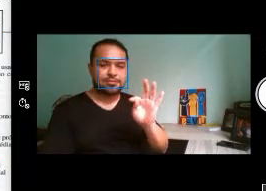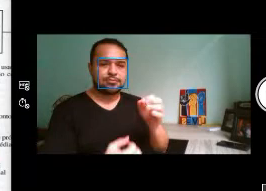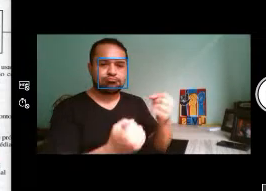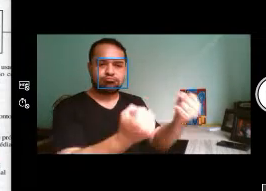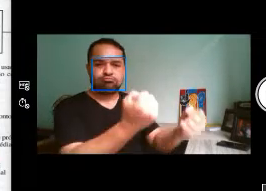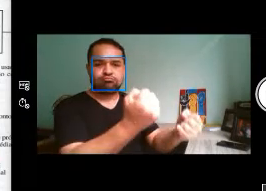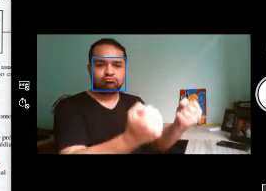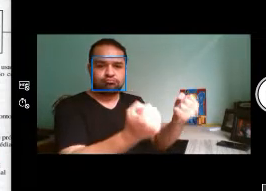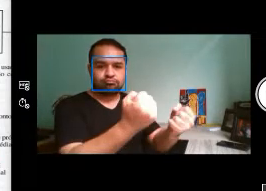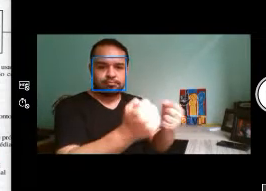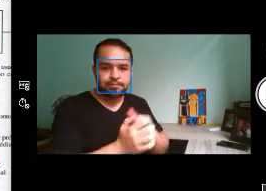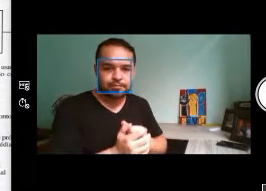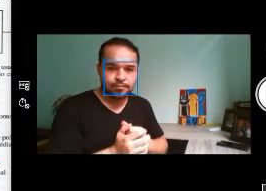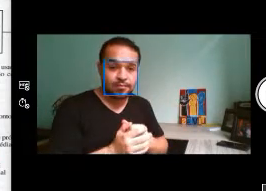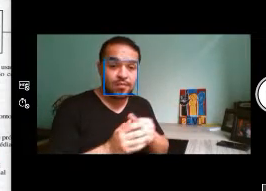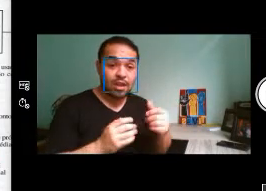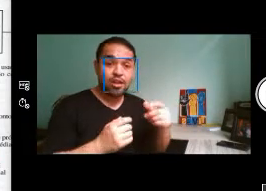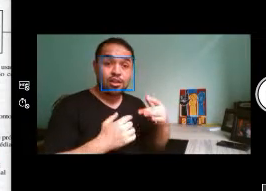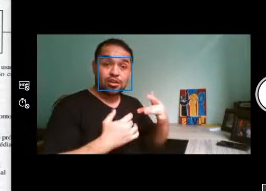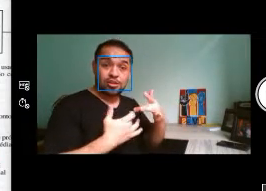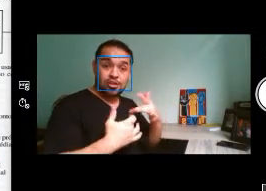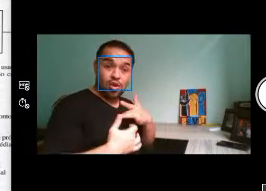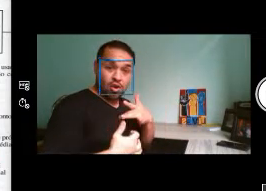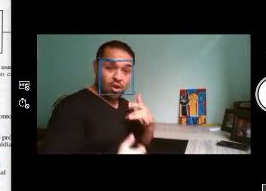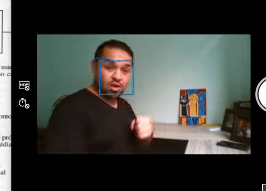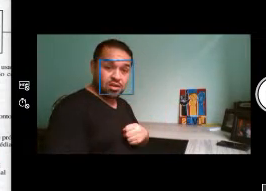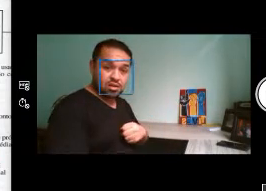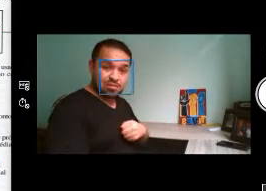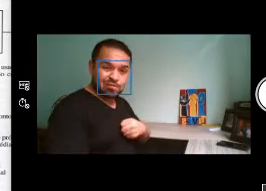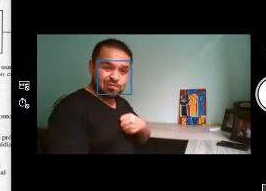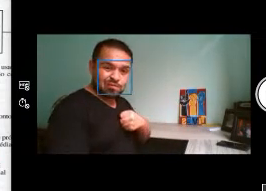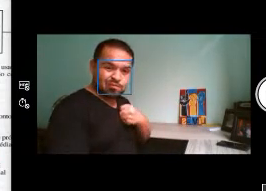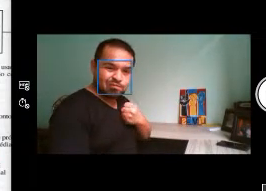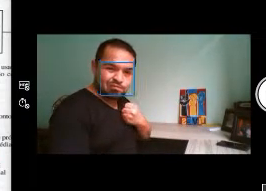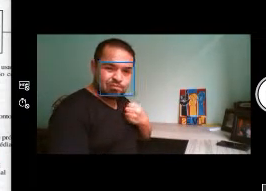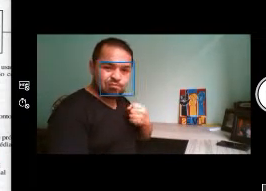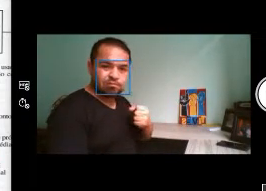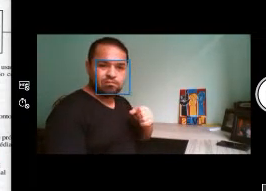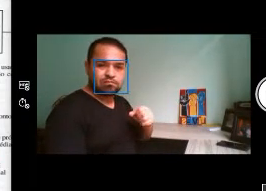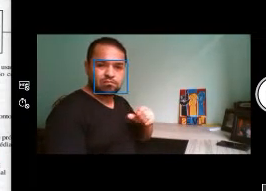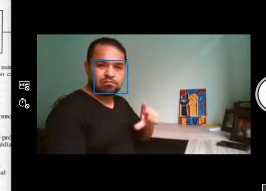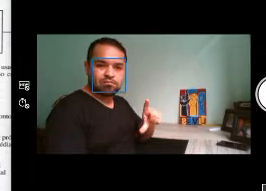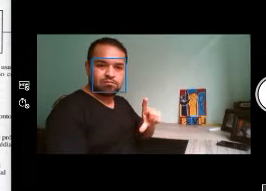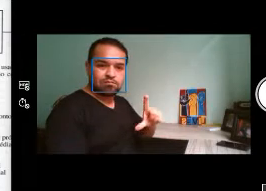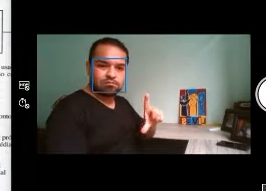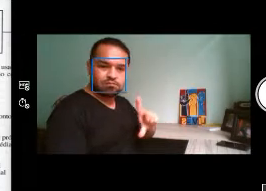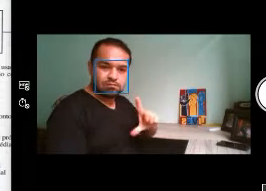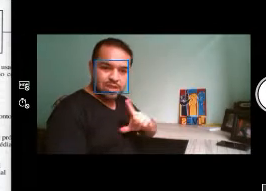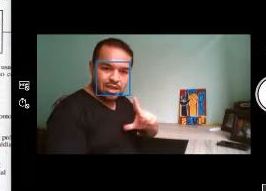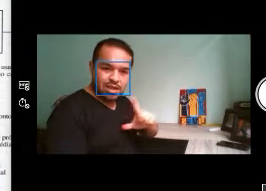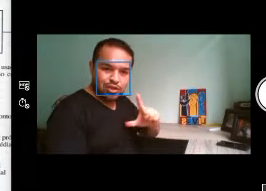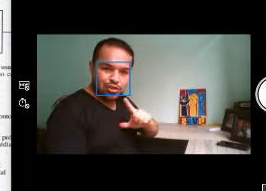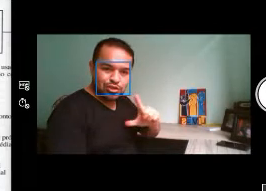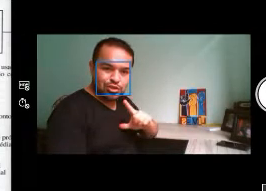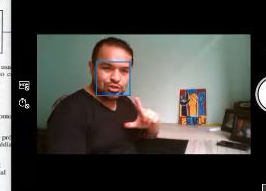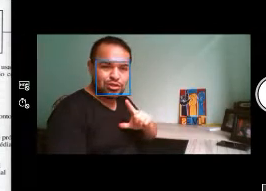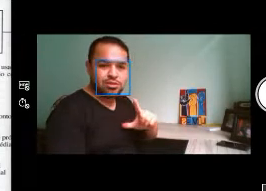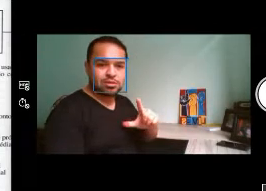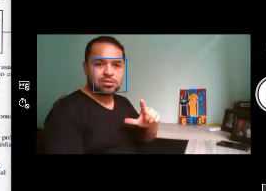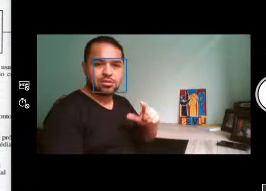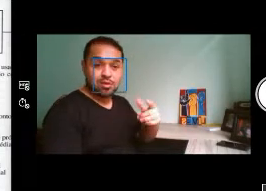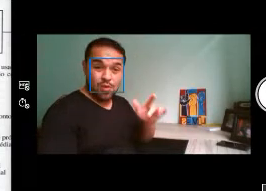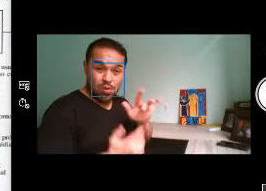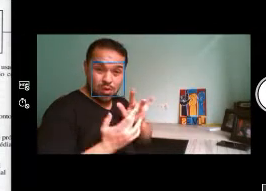ser mais distante. Quando há um toque aqui, por exemplo, o sinal de ter,